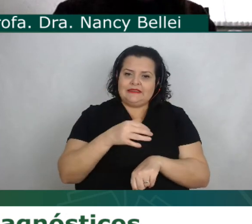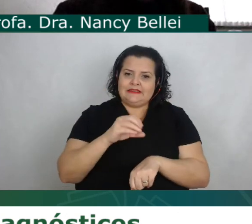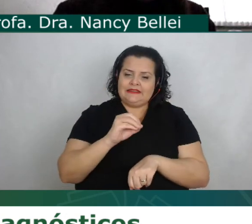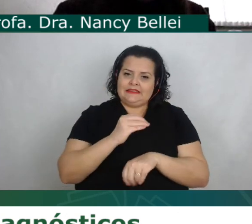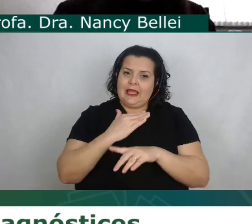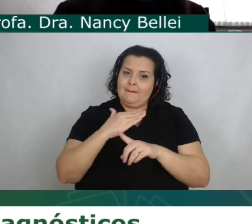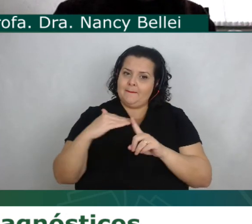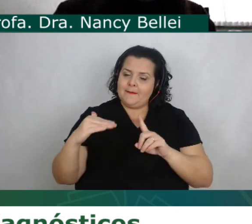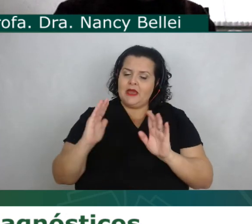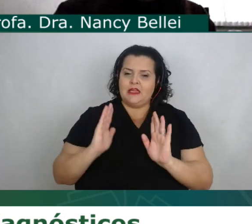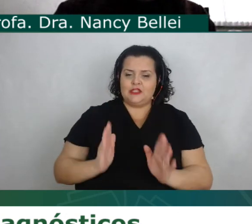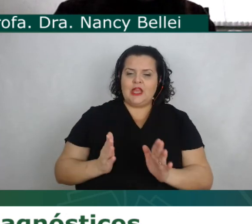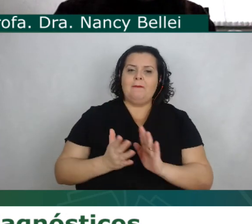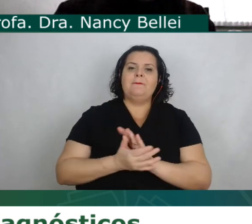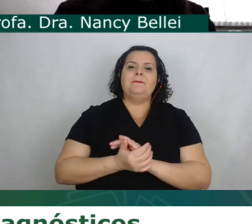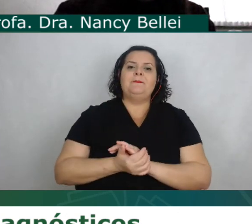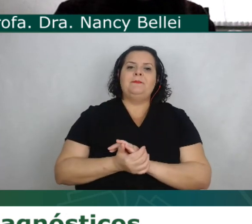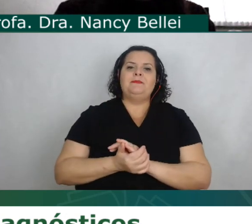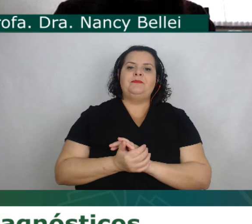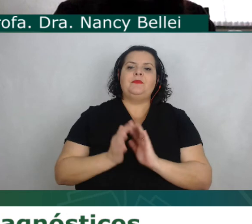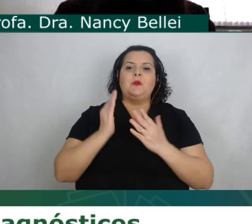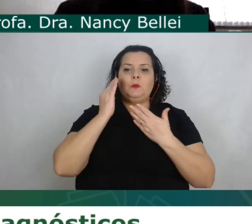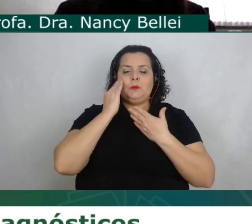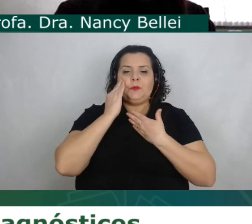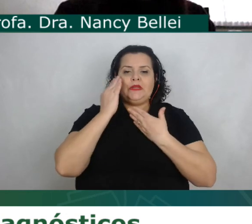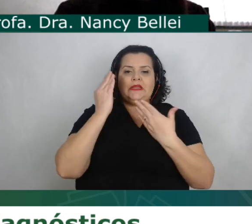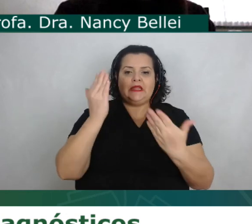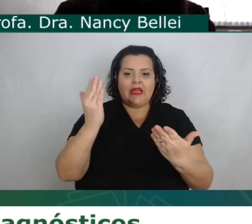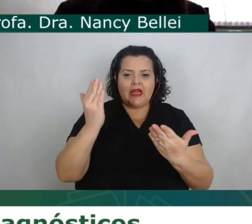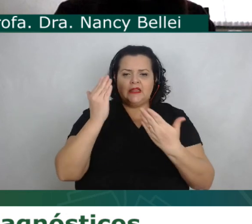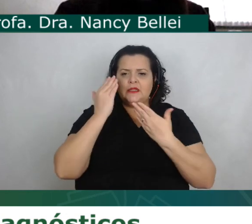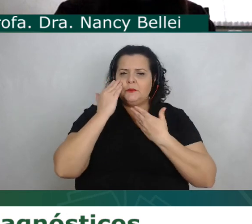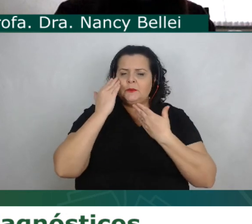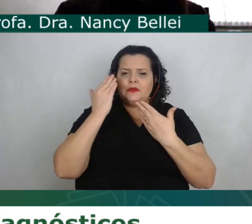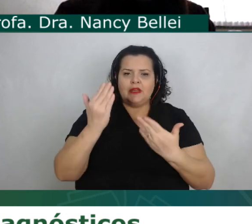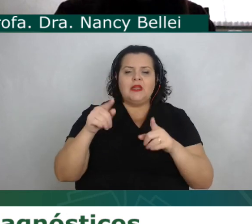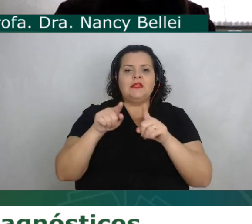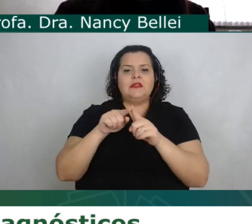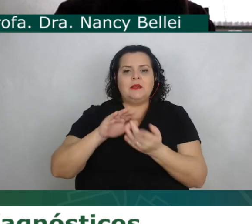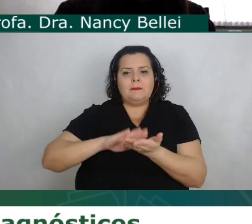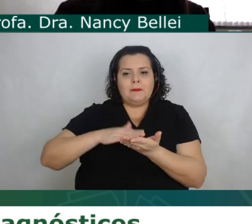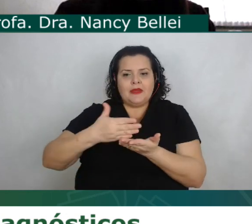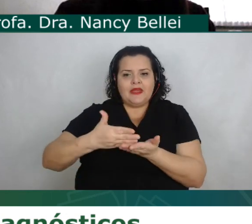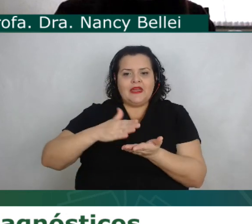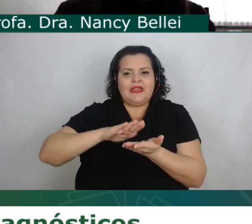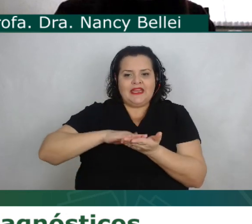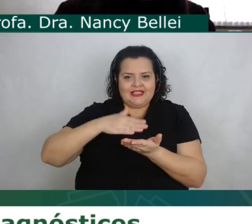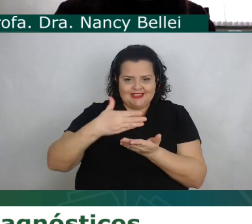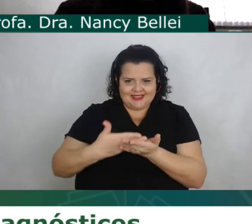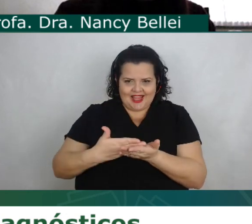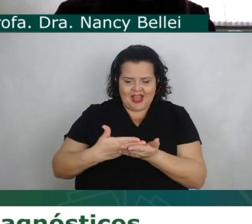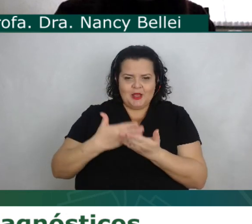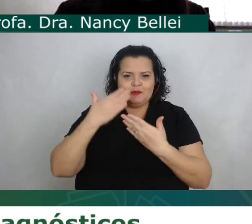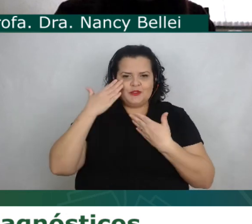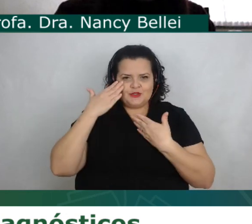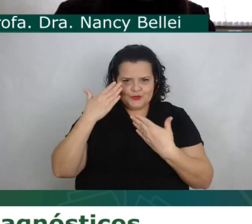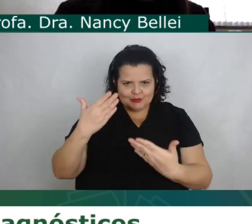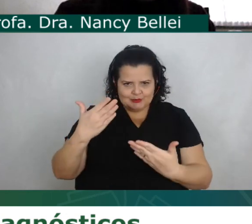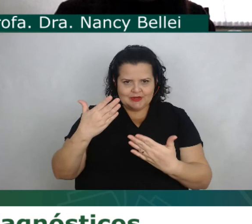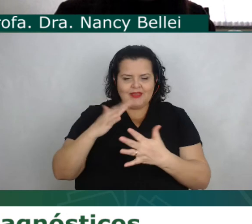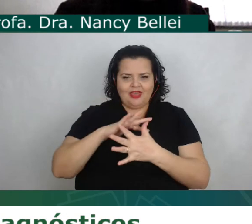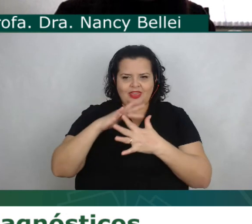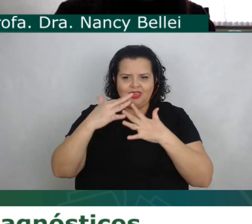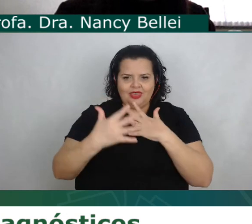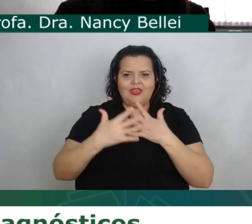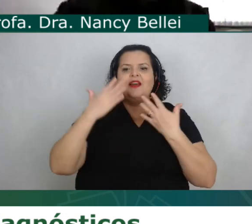essa mesa, e, novamente, muito obrigado aos intérpretes aqui também presentes, que nos ajudaram aqui